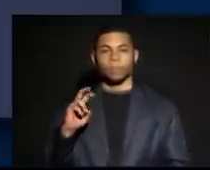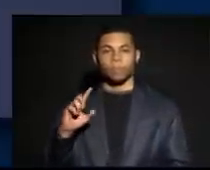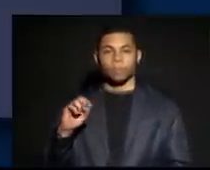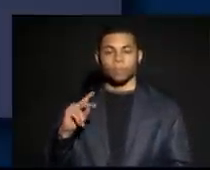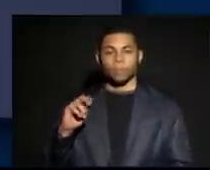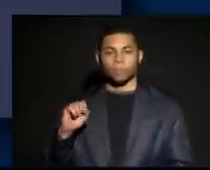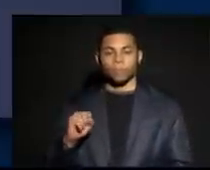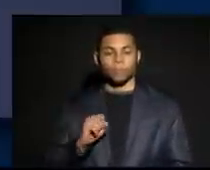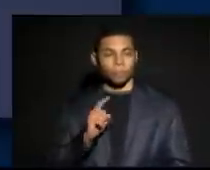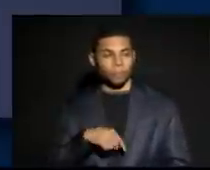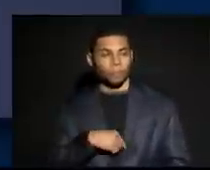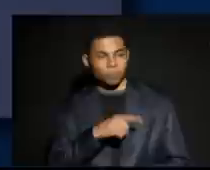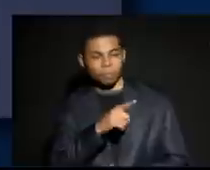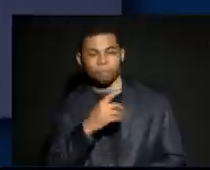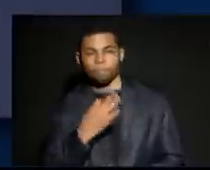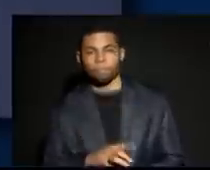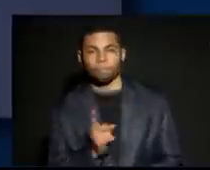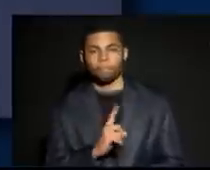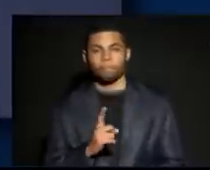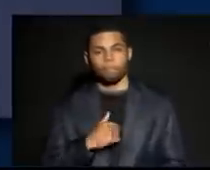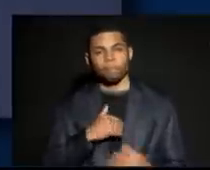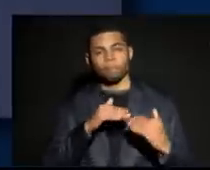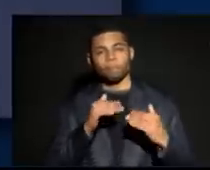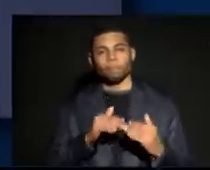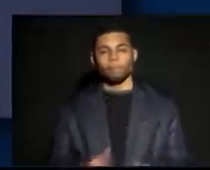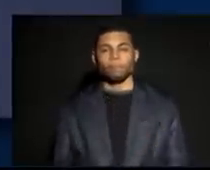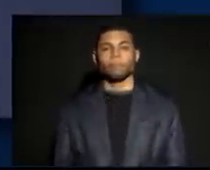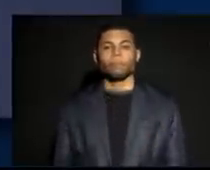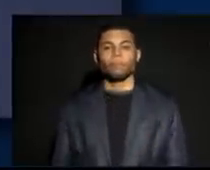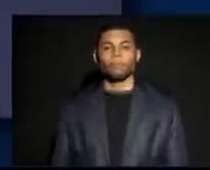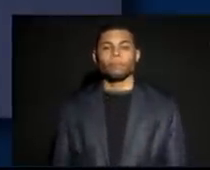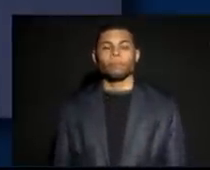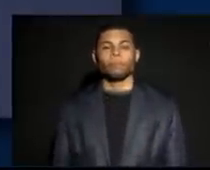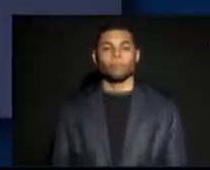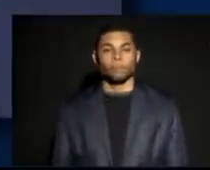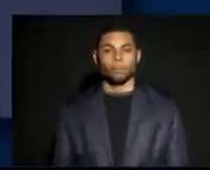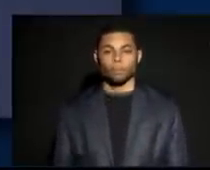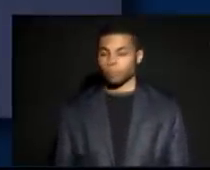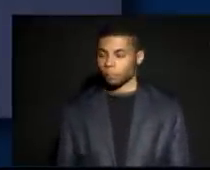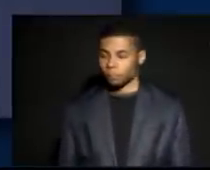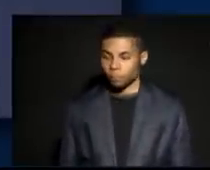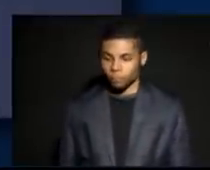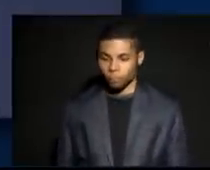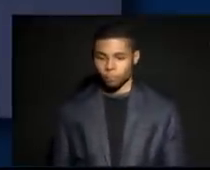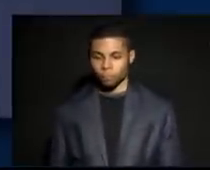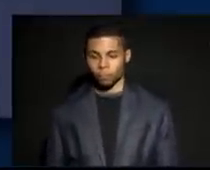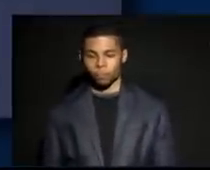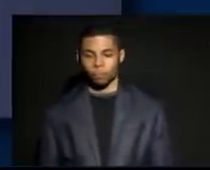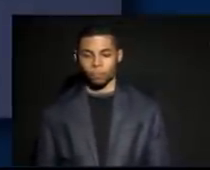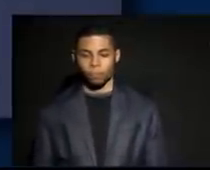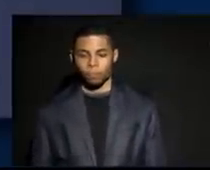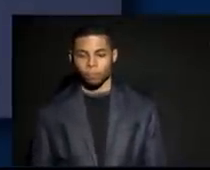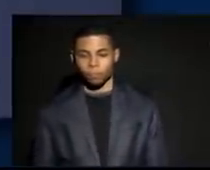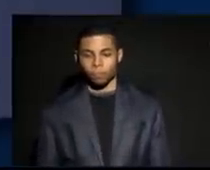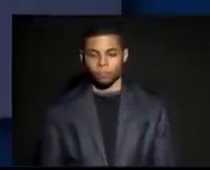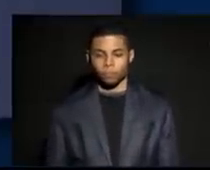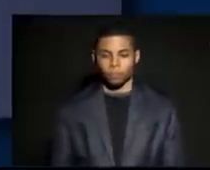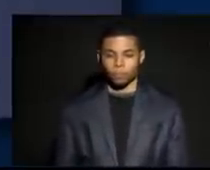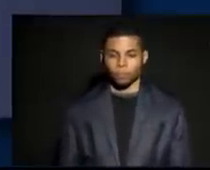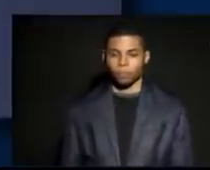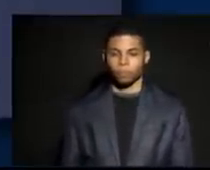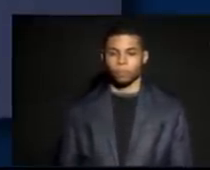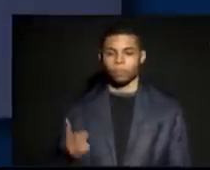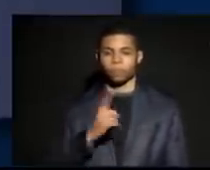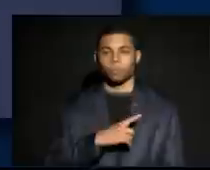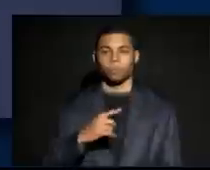politicamente incorreto o que eu concordo sinceramente é e passou a ser mãe de marketing é e este